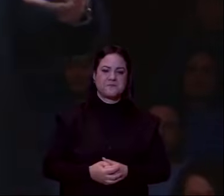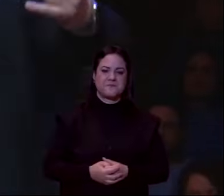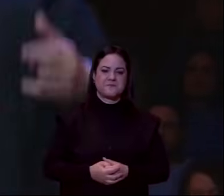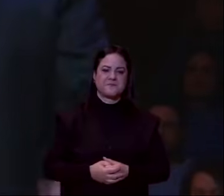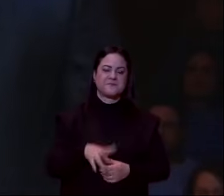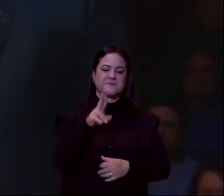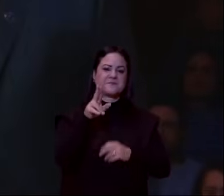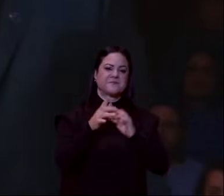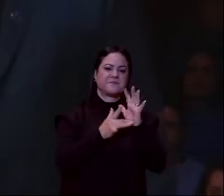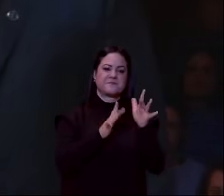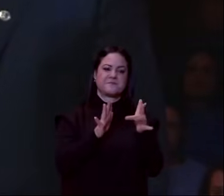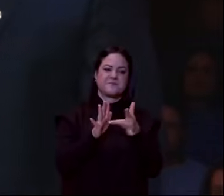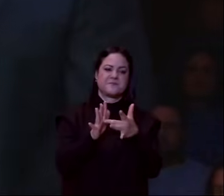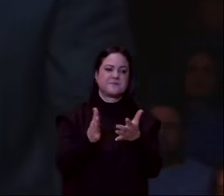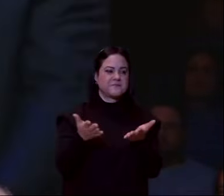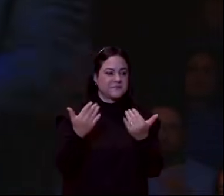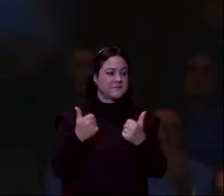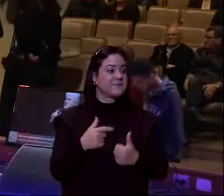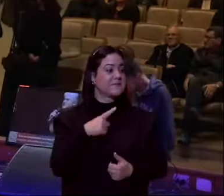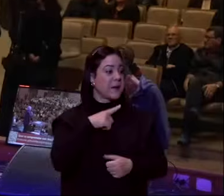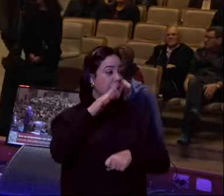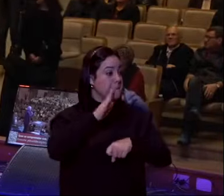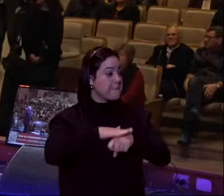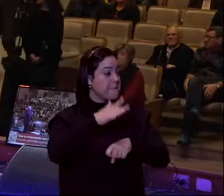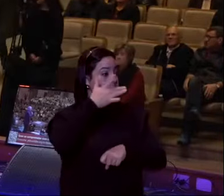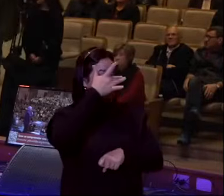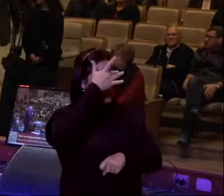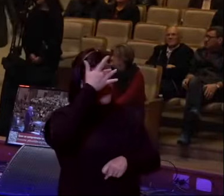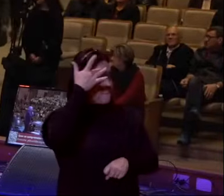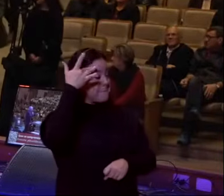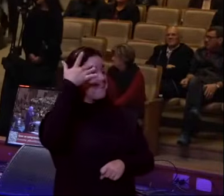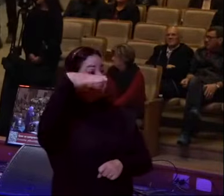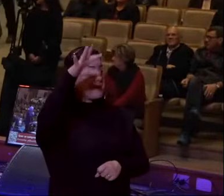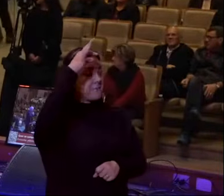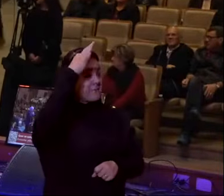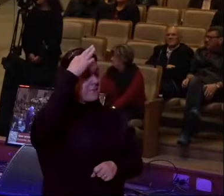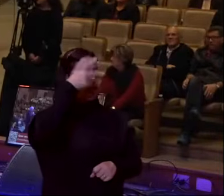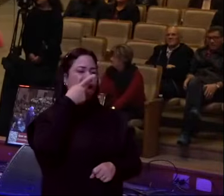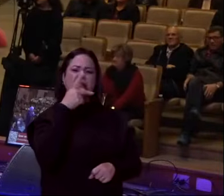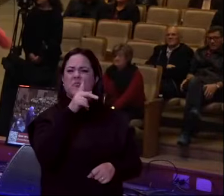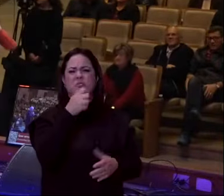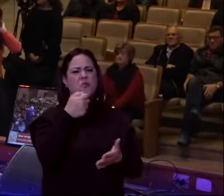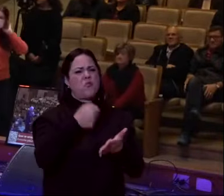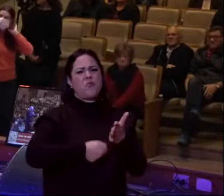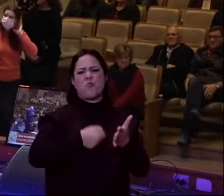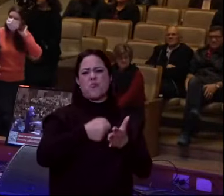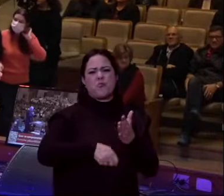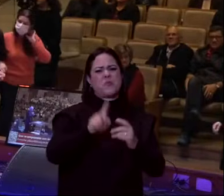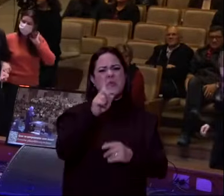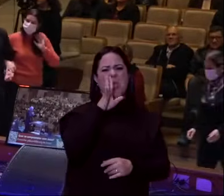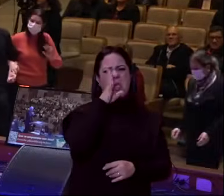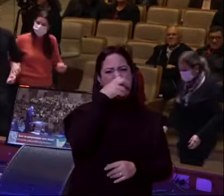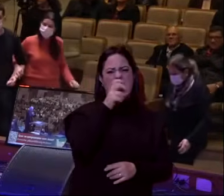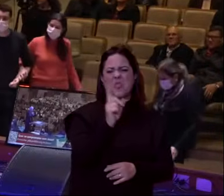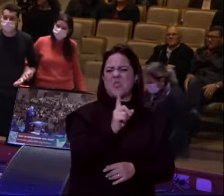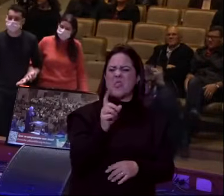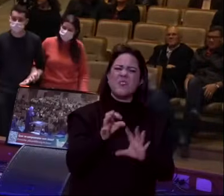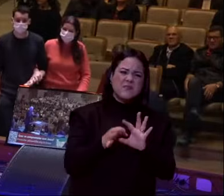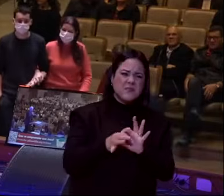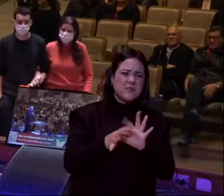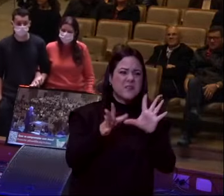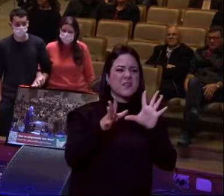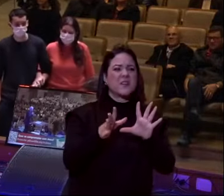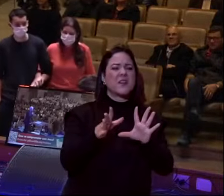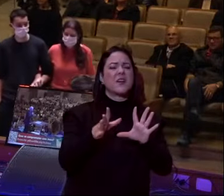nome de Jesus. Tem mais gente aqui a quem o Espírito Santo está falando. Não luta não, querido, não luta. Deixa a obra de